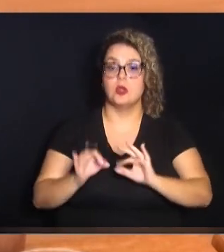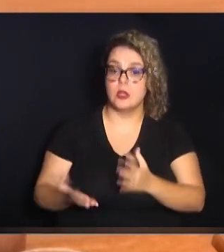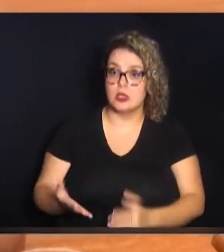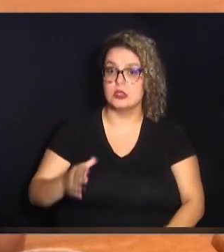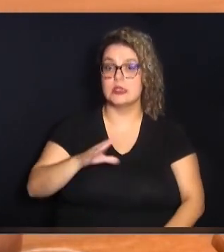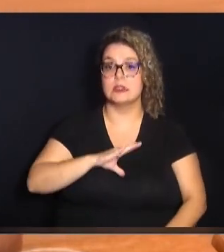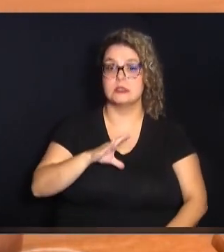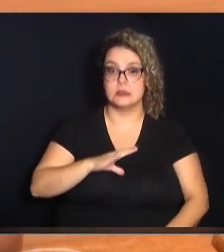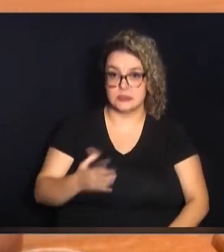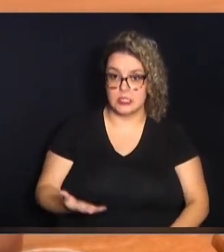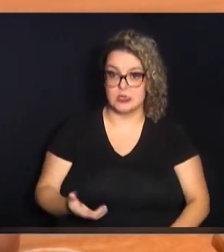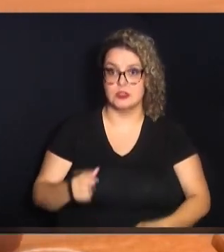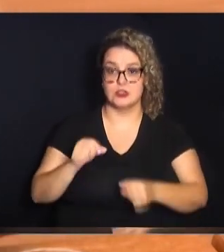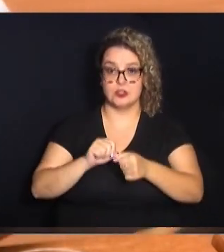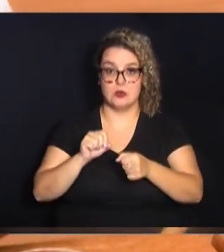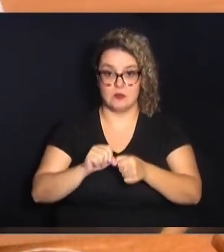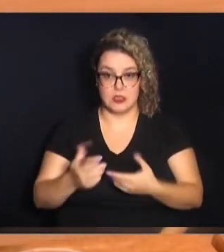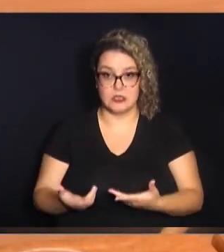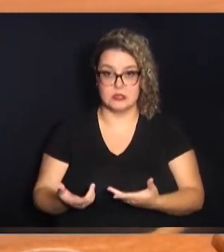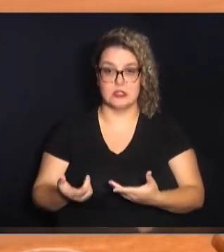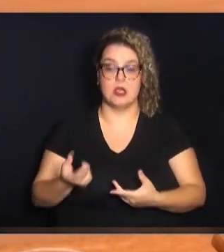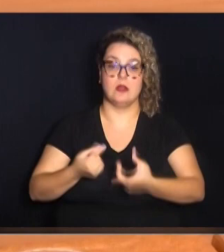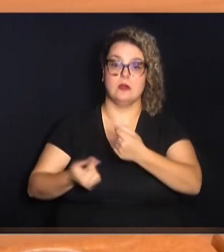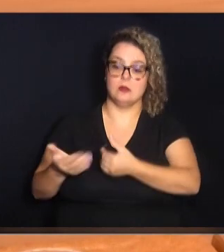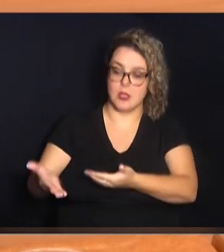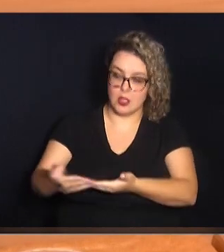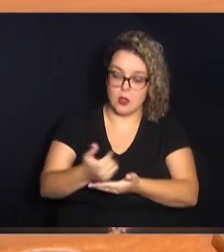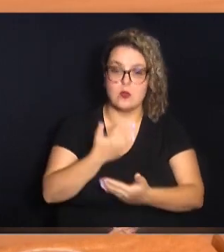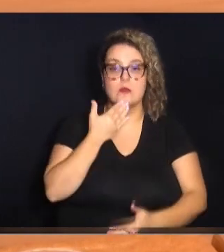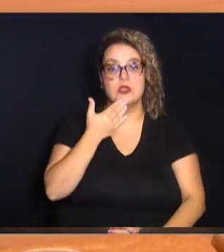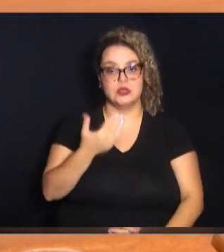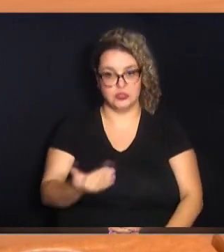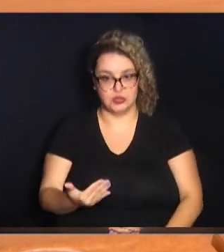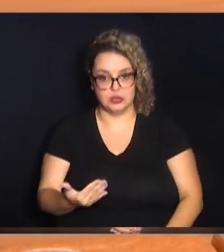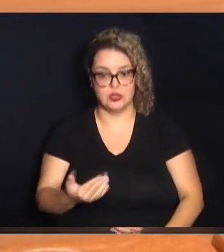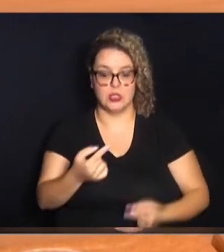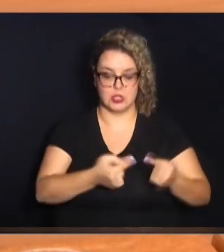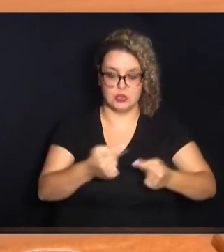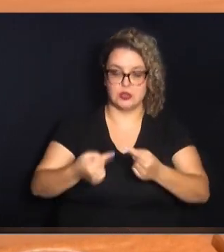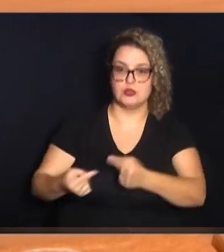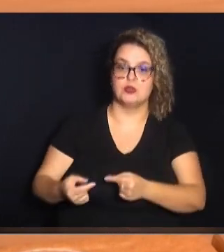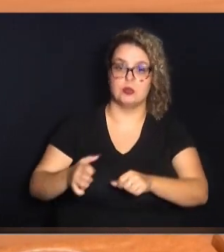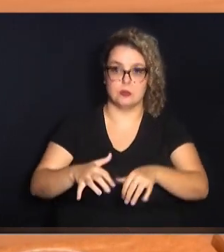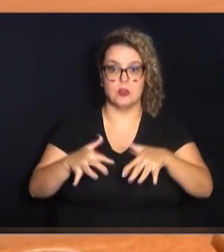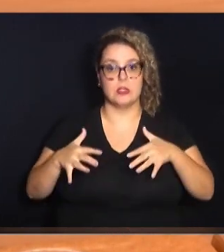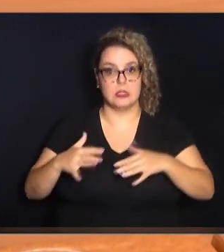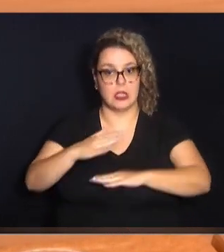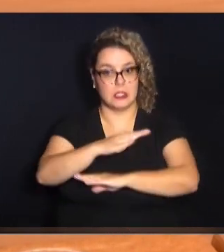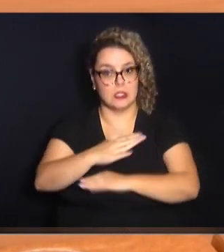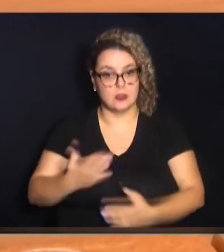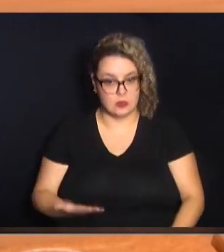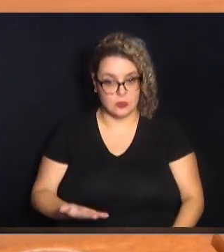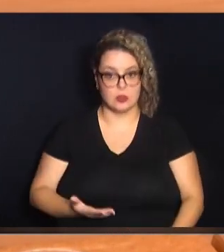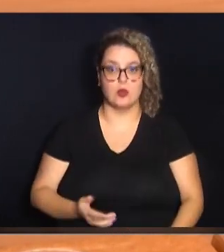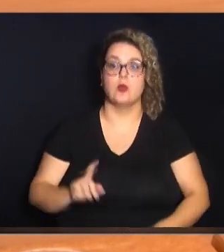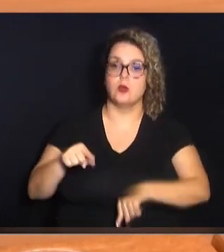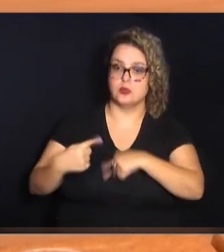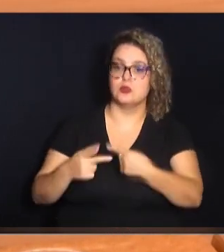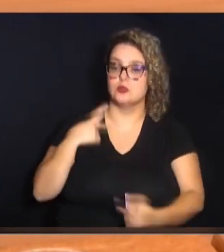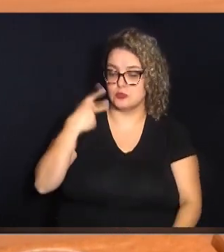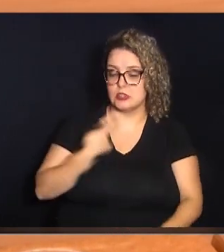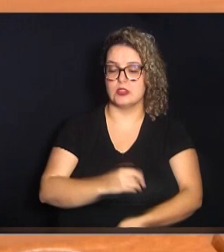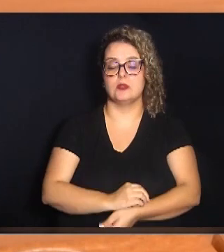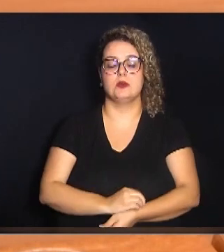organizados da cidade fazer a acolhida das suas demandas e discutir aqui no plenário da Câmara com os